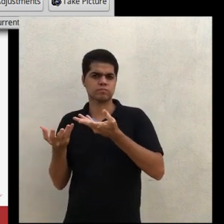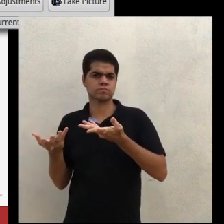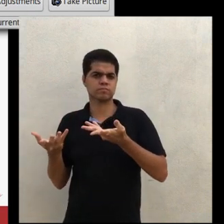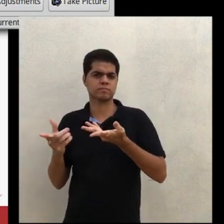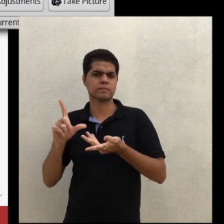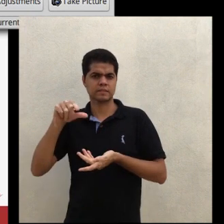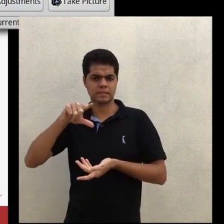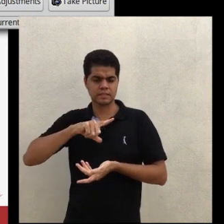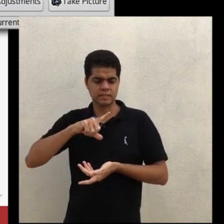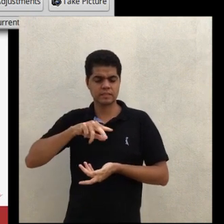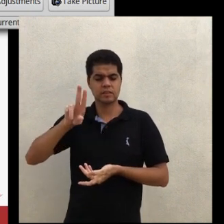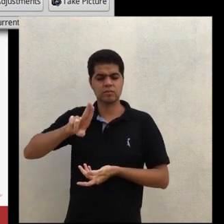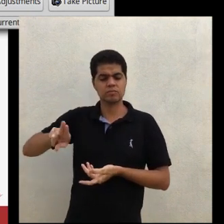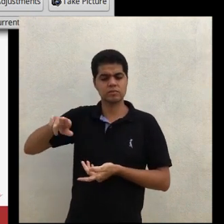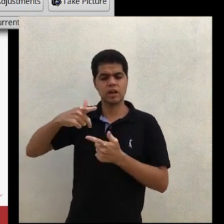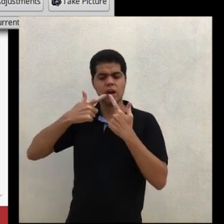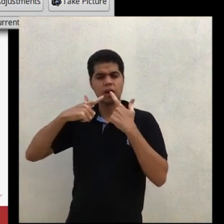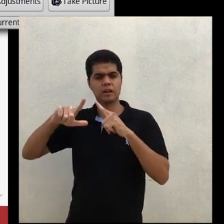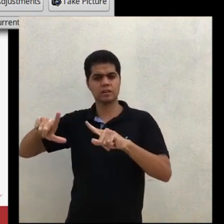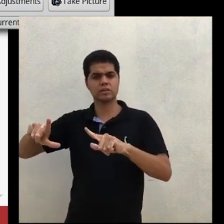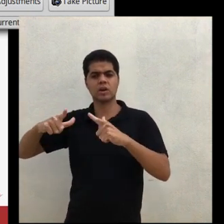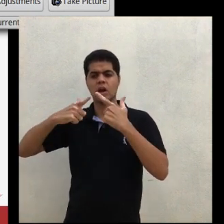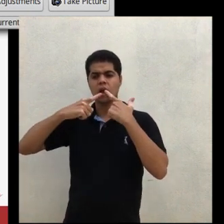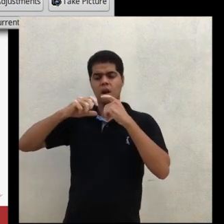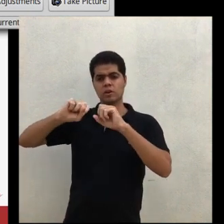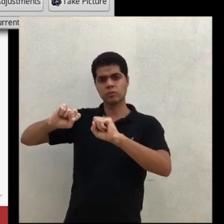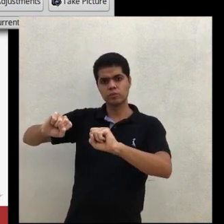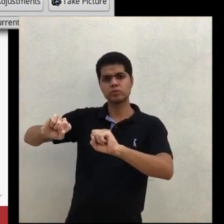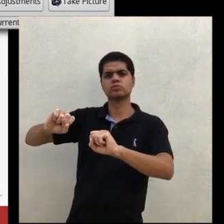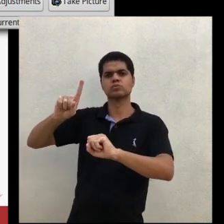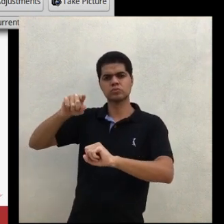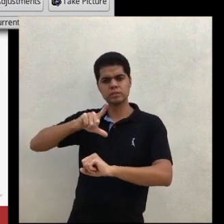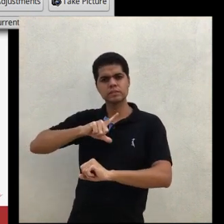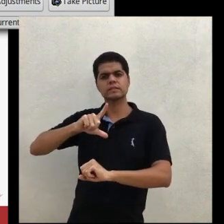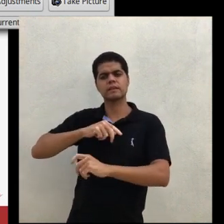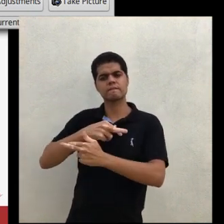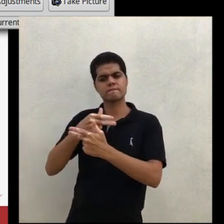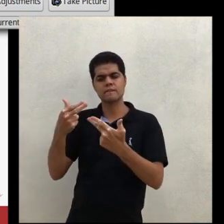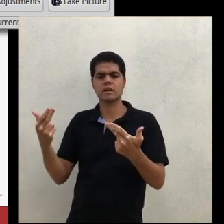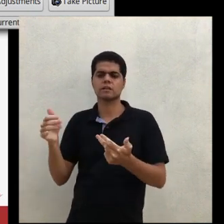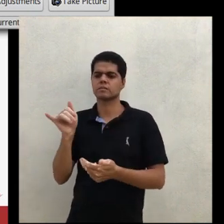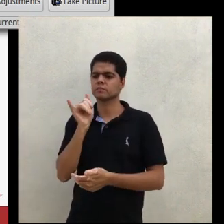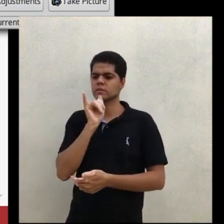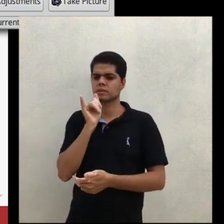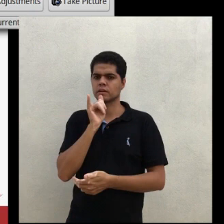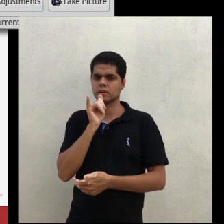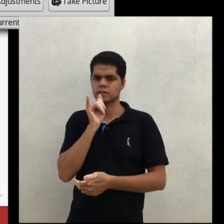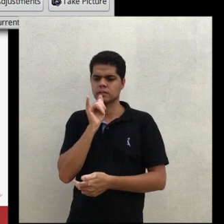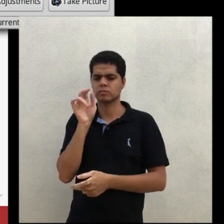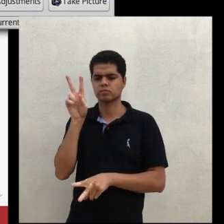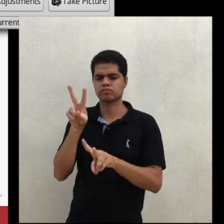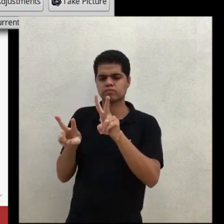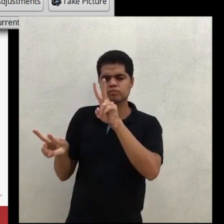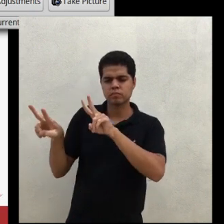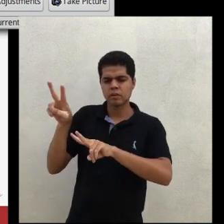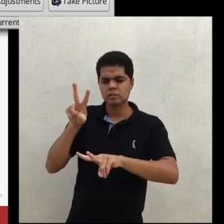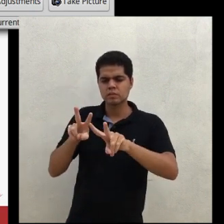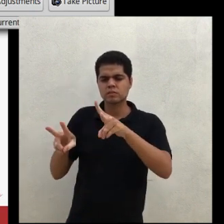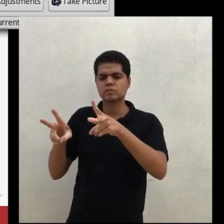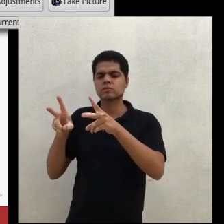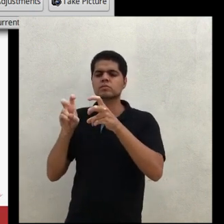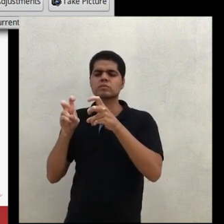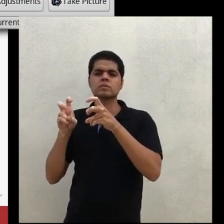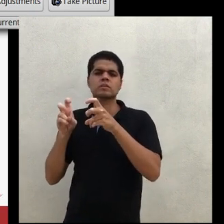Tá? Por exemplo, em análise sensorial. Como são os termos linguísticos de uma análise